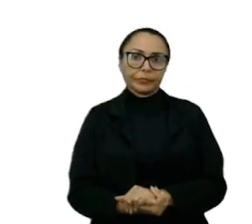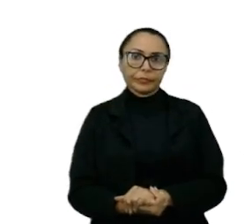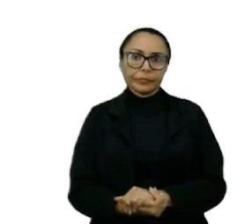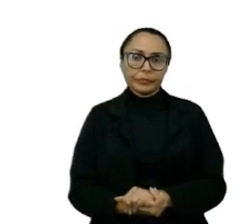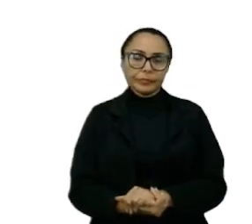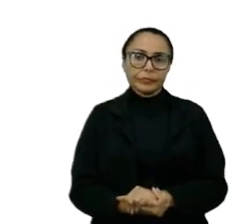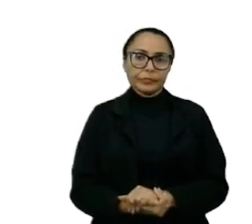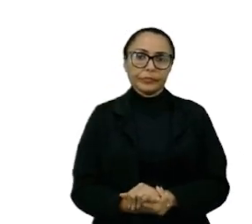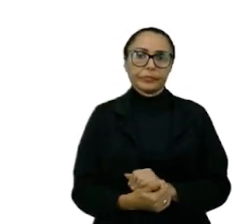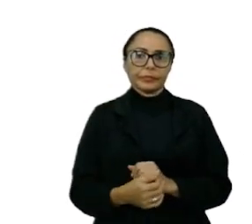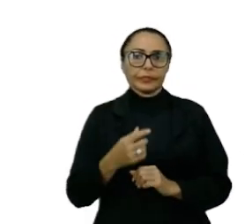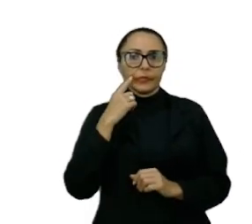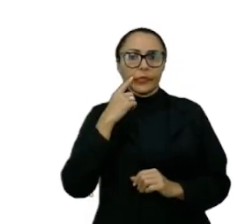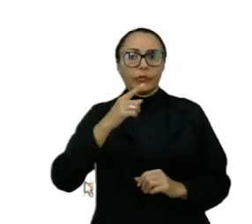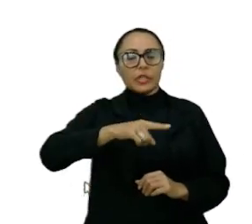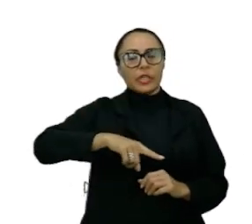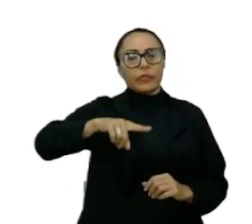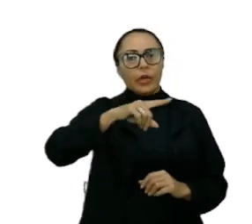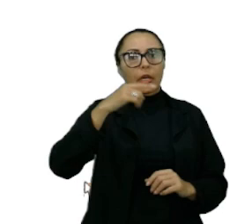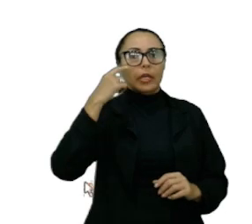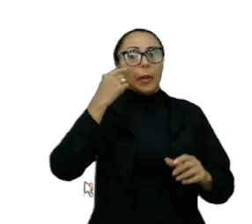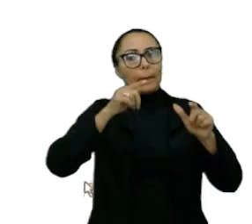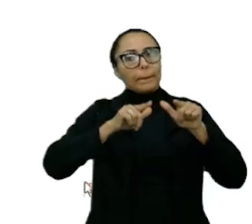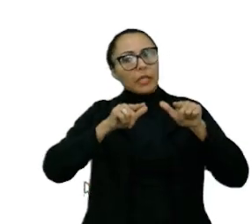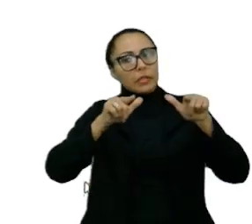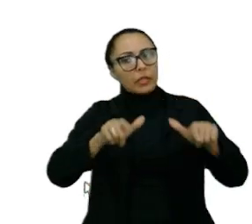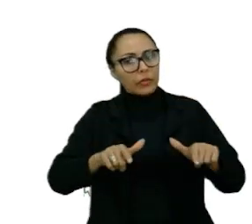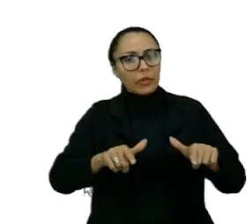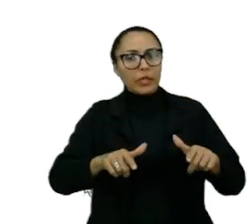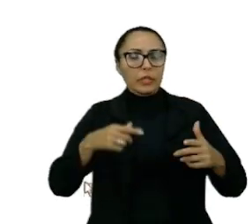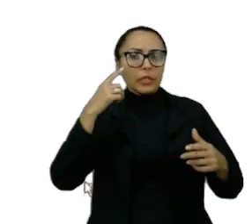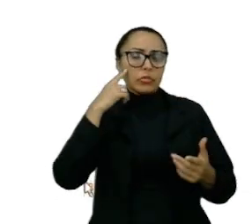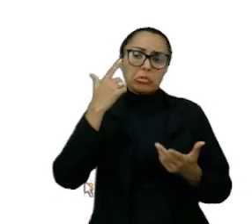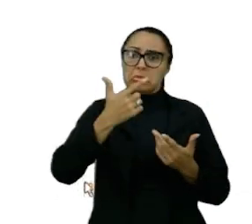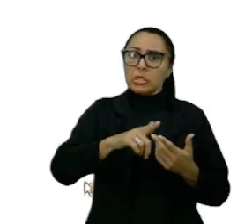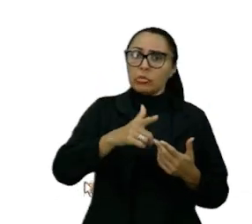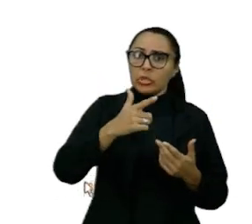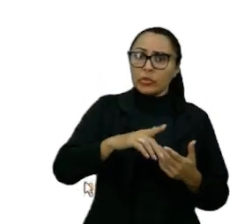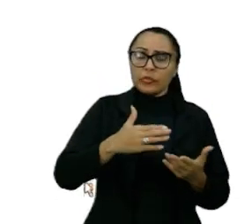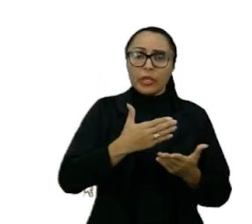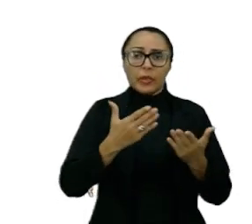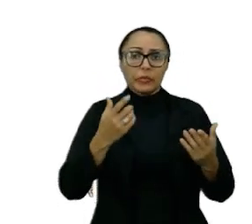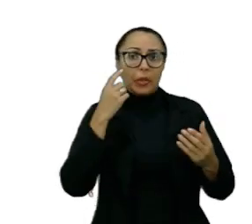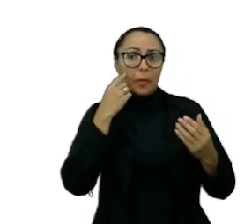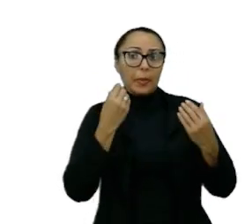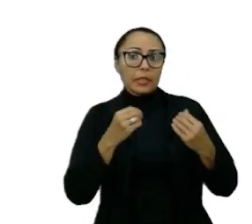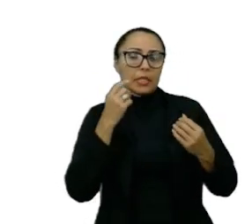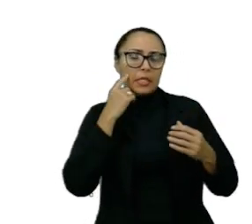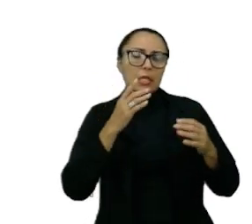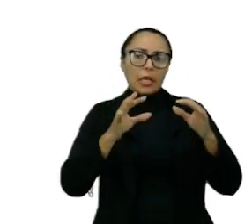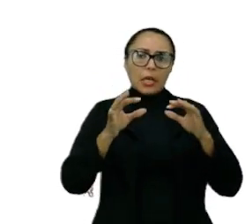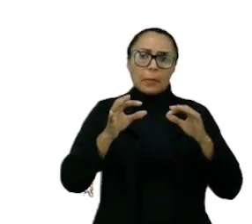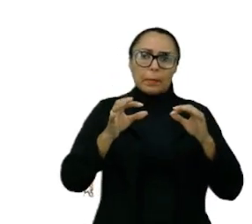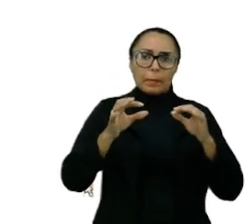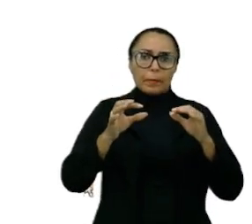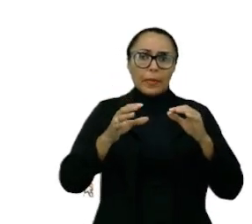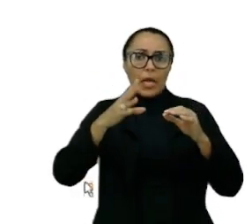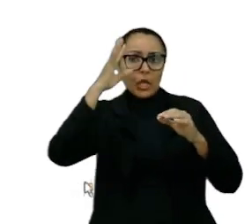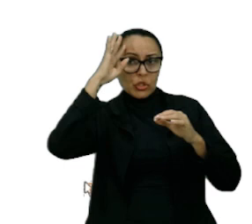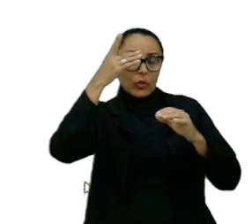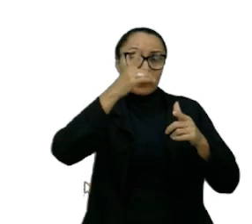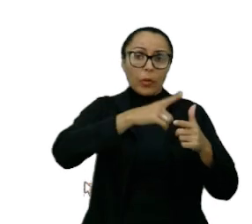você vai para a certificação. Se não tiver de conforme, tem que se procurar uma solução ou um plano